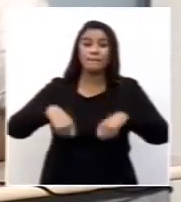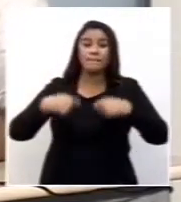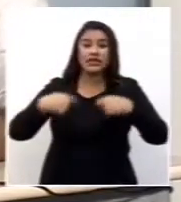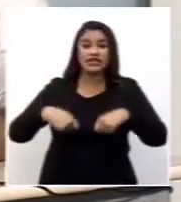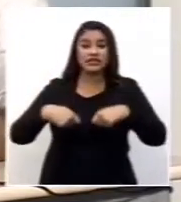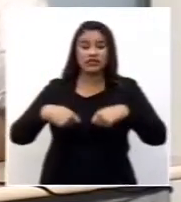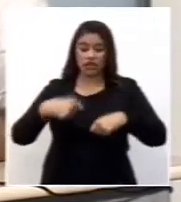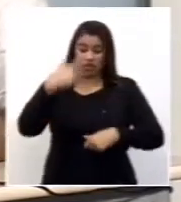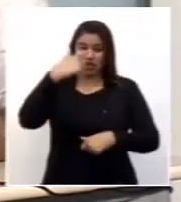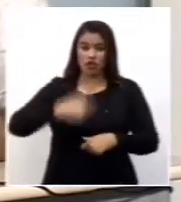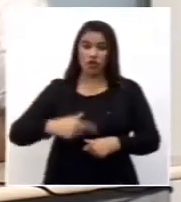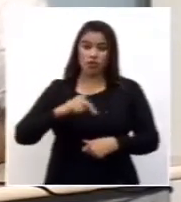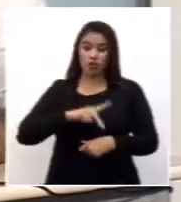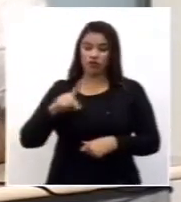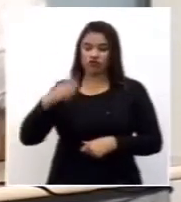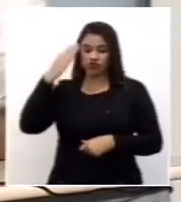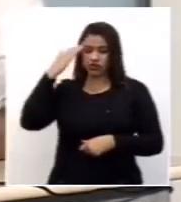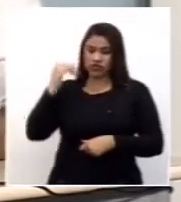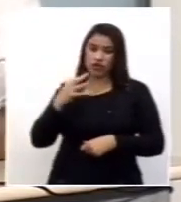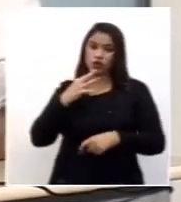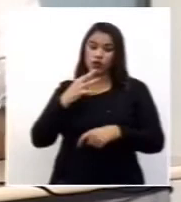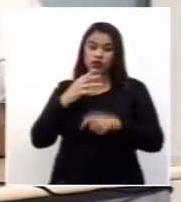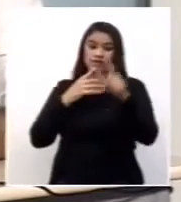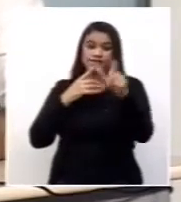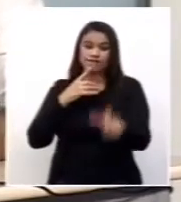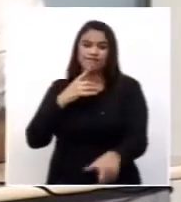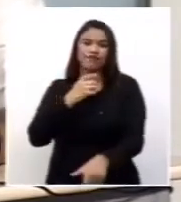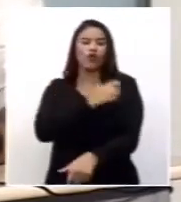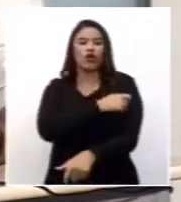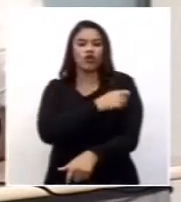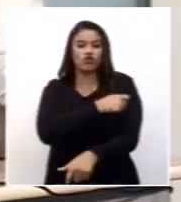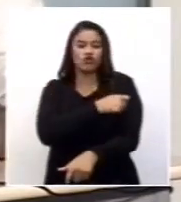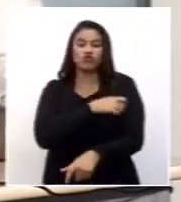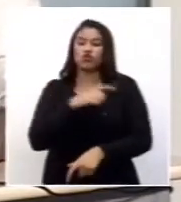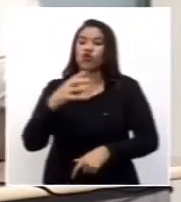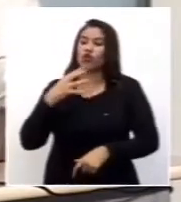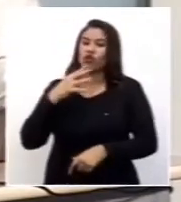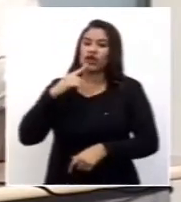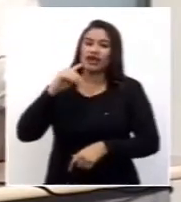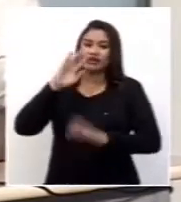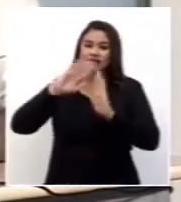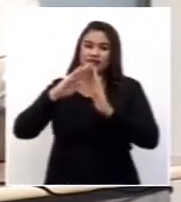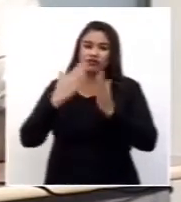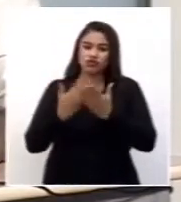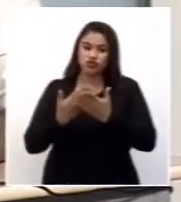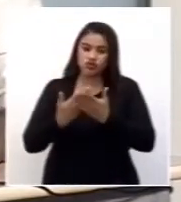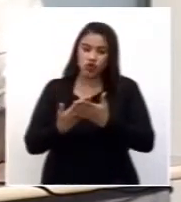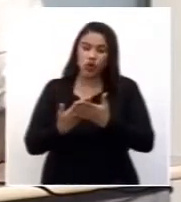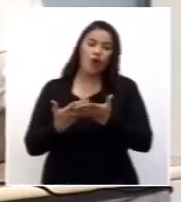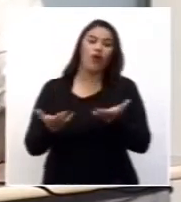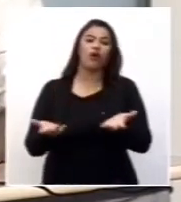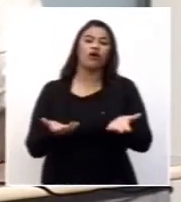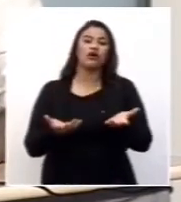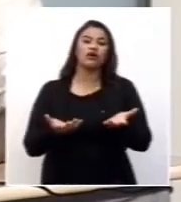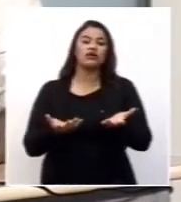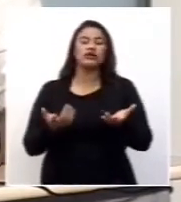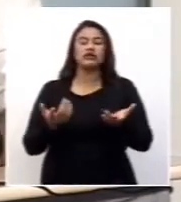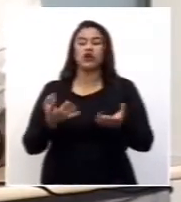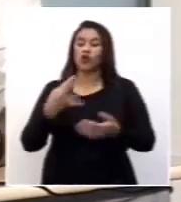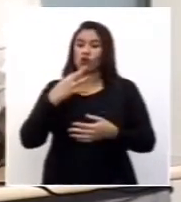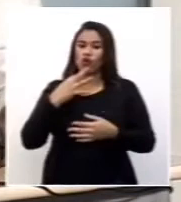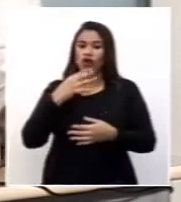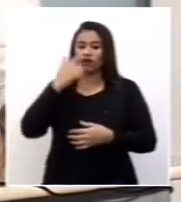aluno é você mesmo. Vocês conhecem a realidade da escola, vocês conhecem os seus públicos, tá? E